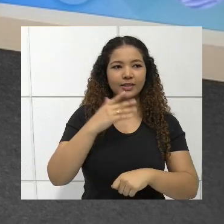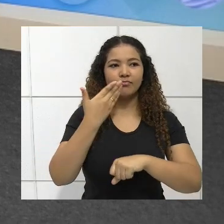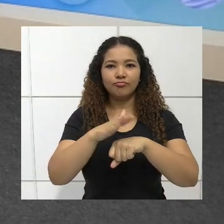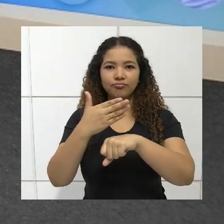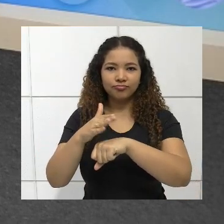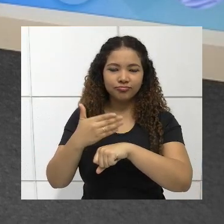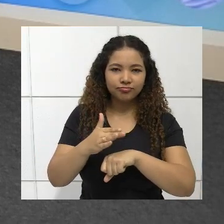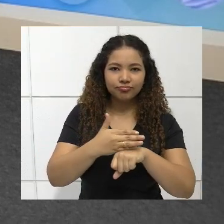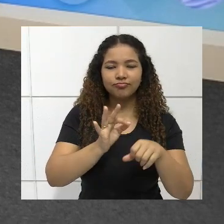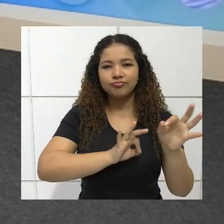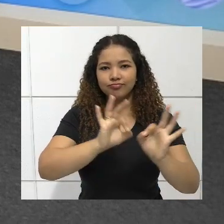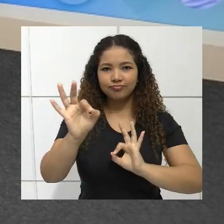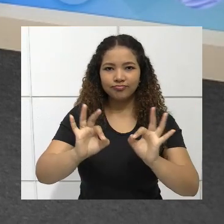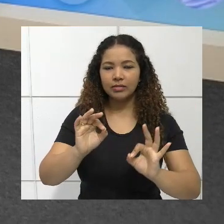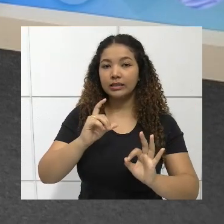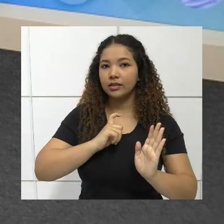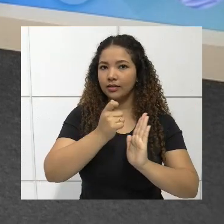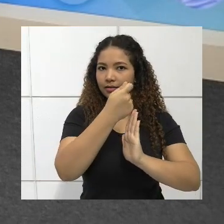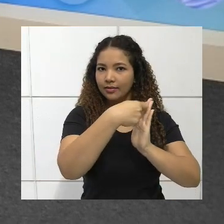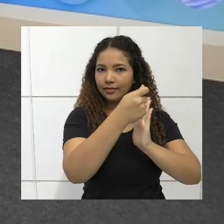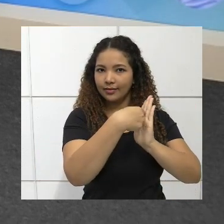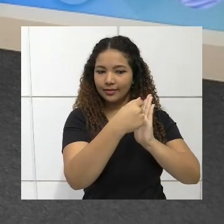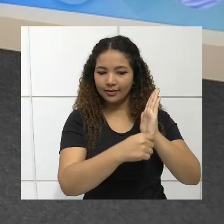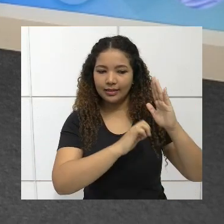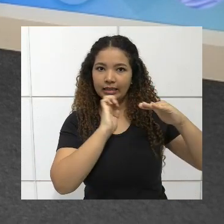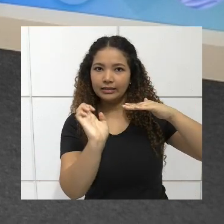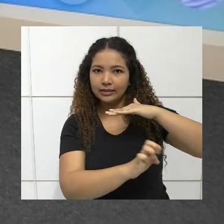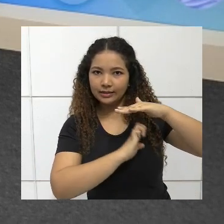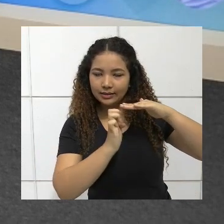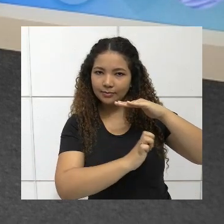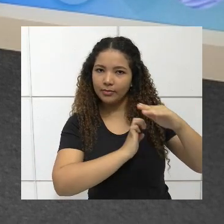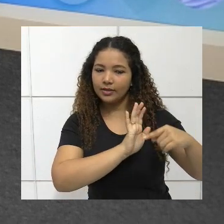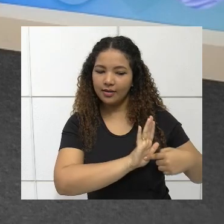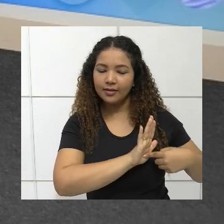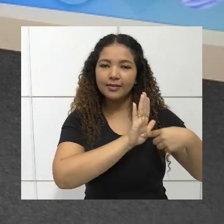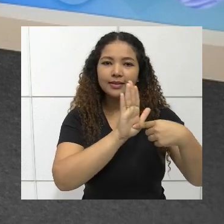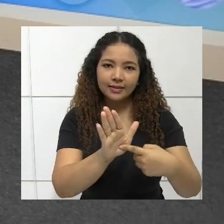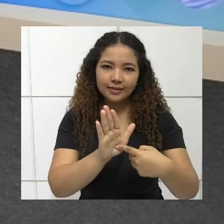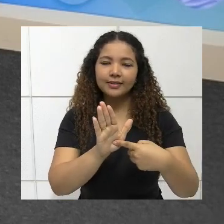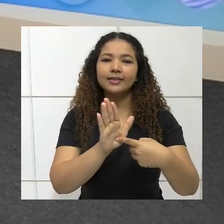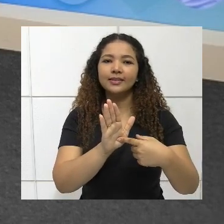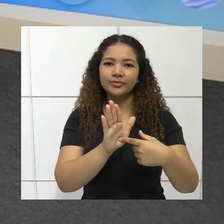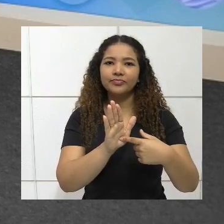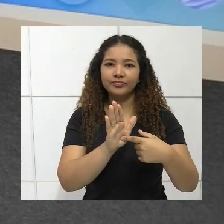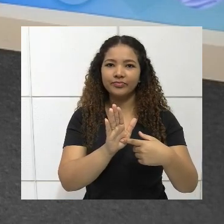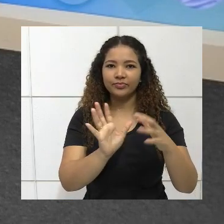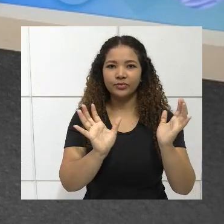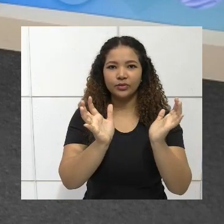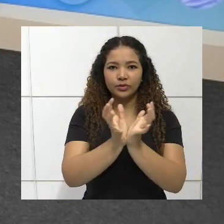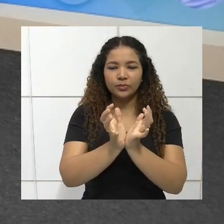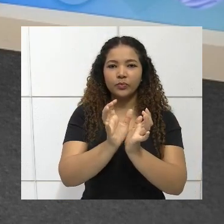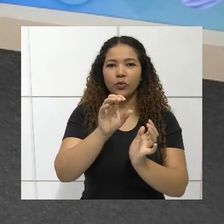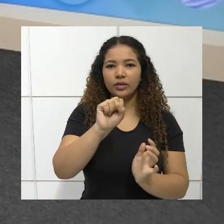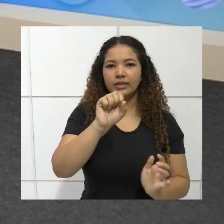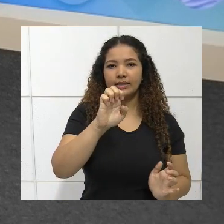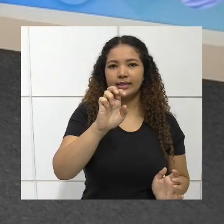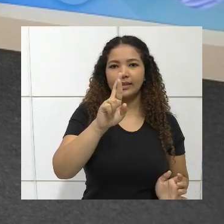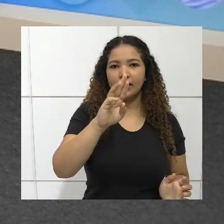Mega Show é essa empresa, essa instituição representada aí pelo Sérgio Beltrán,